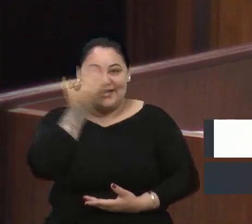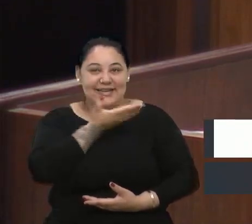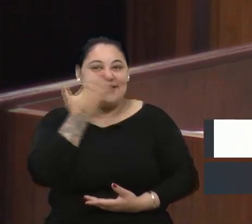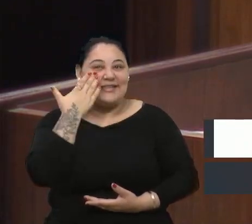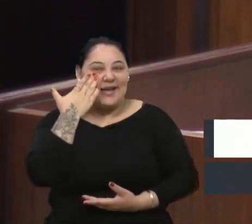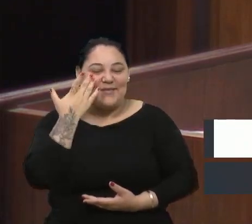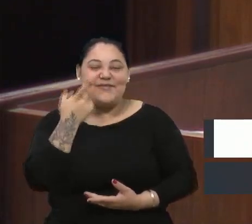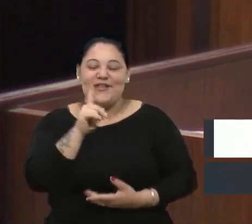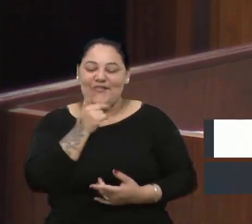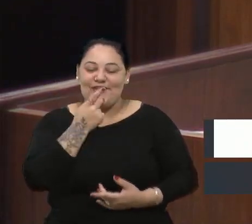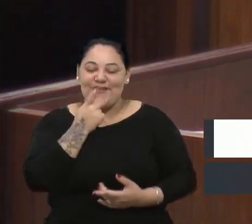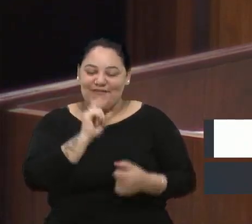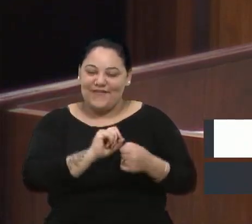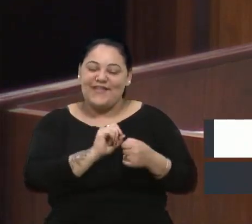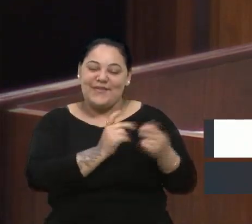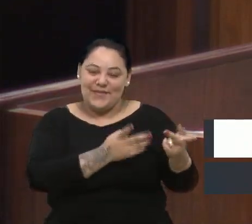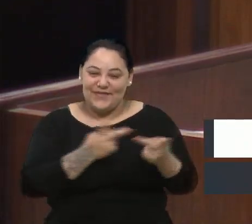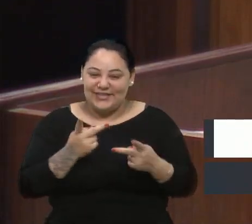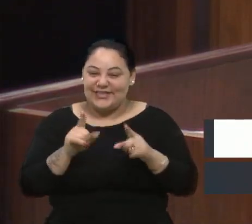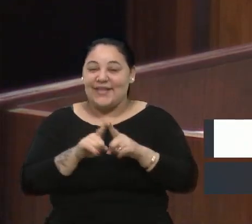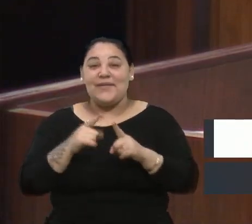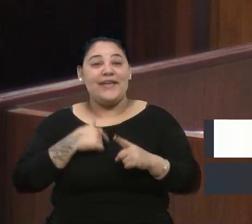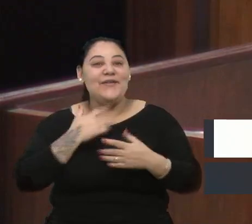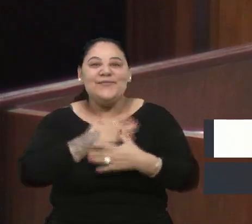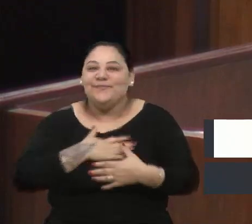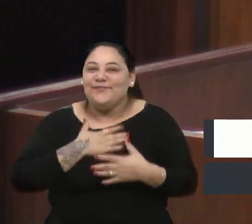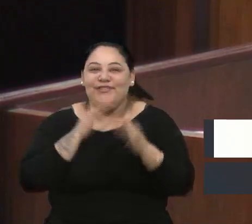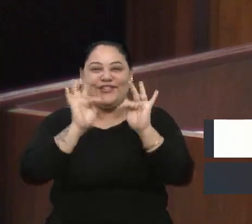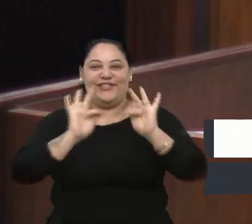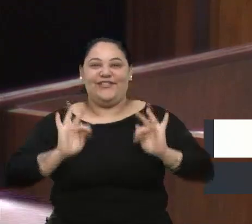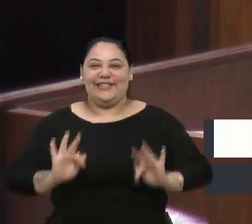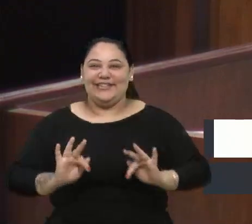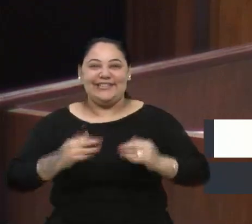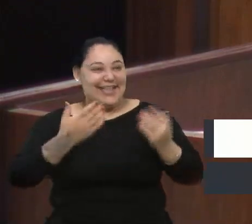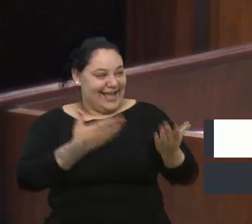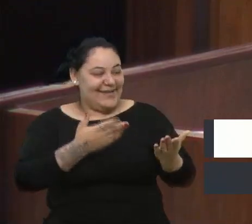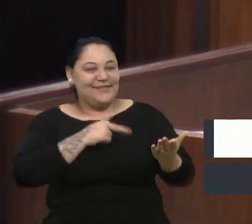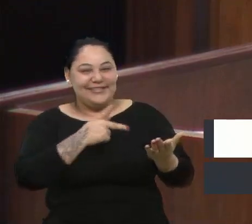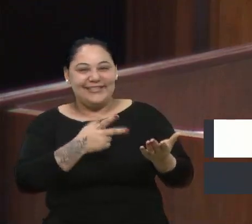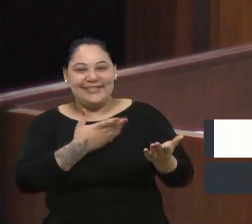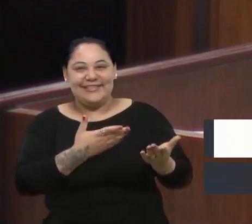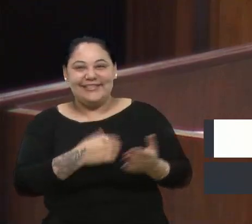uma visita lá, então já fico feliz, viu, nosso nobre presidente.